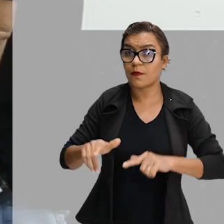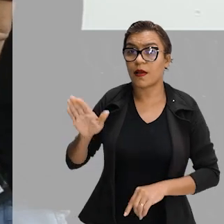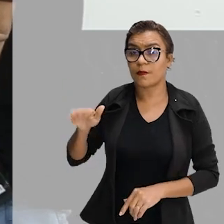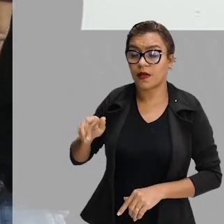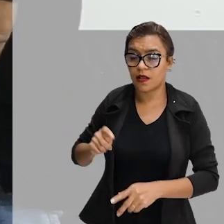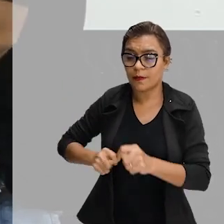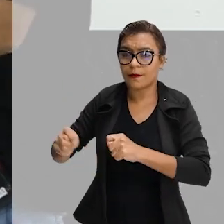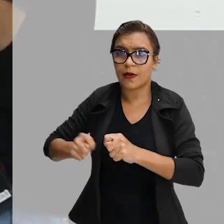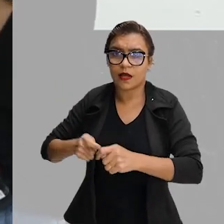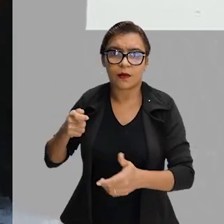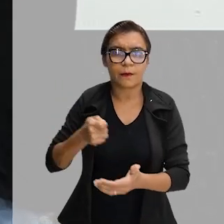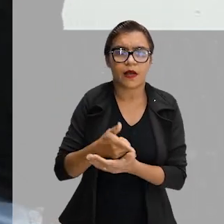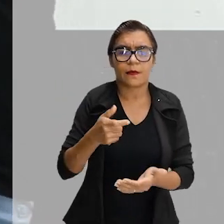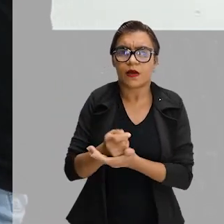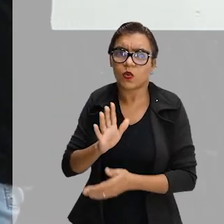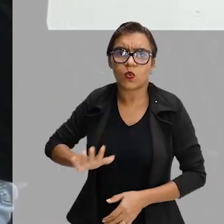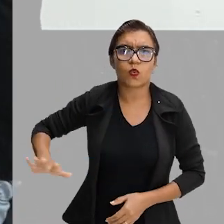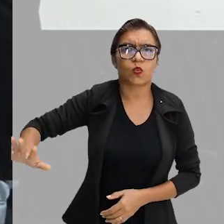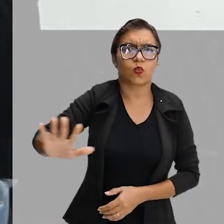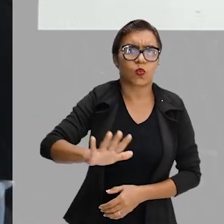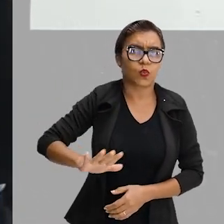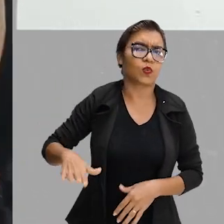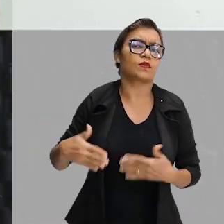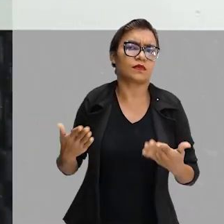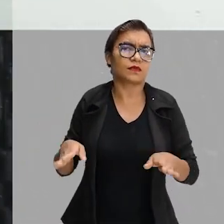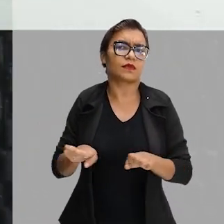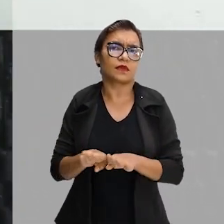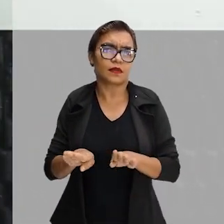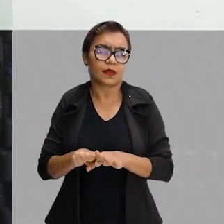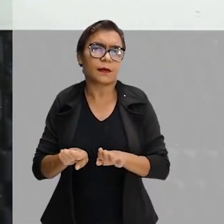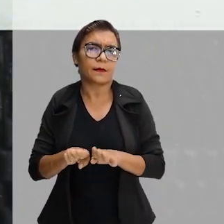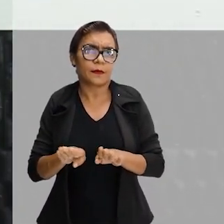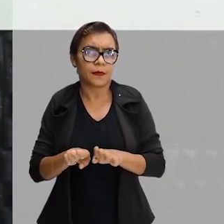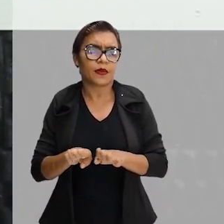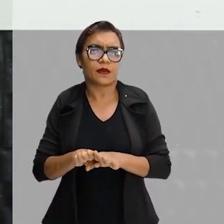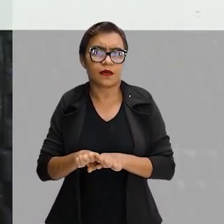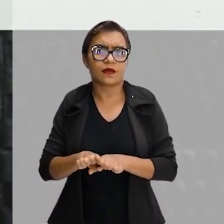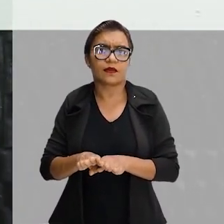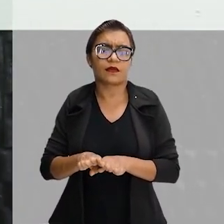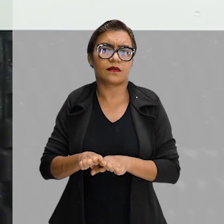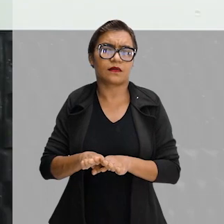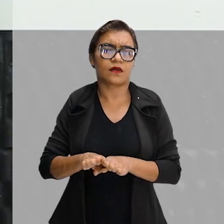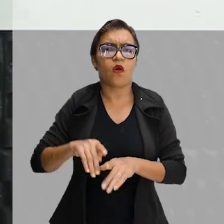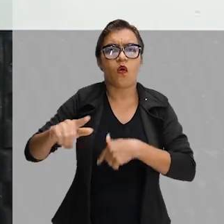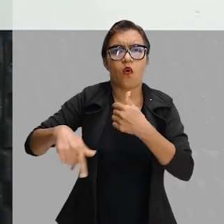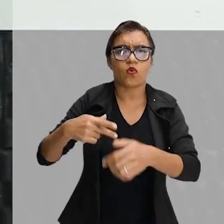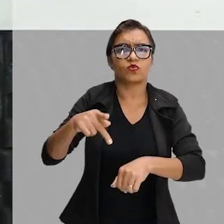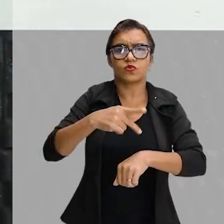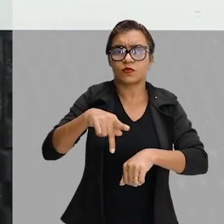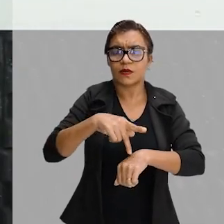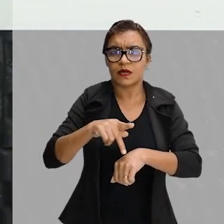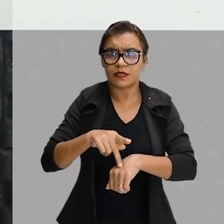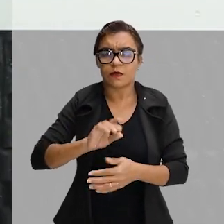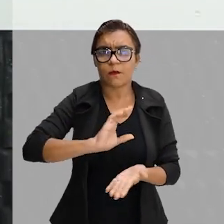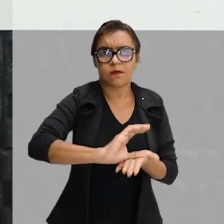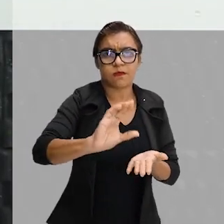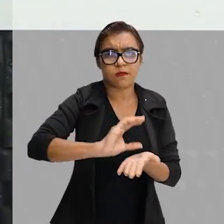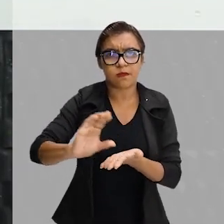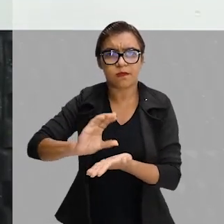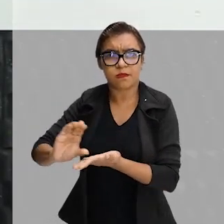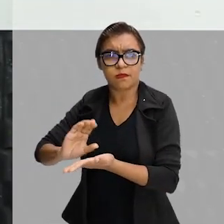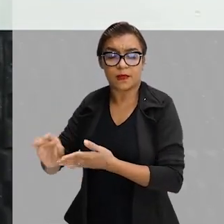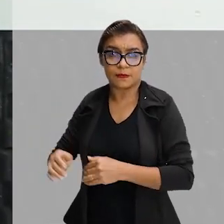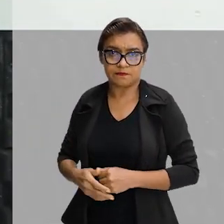mercado consumidor amplo e, claro, atrativos aos investimentos estrangeiros. Bem, mas por que eu fui falar